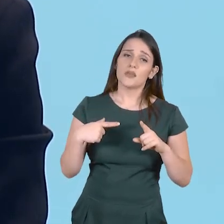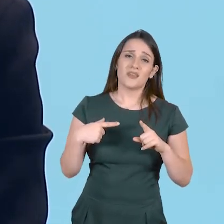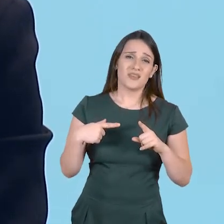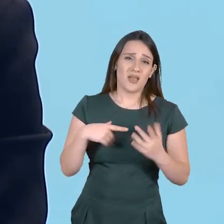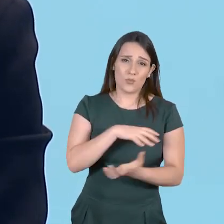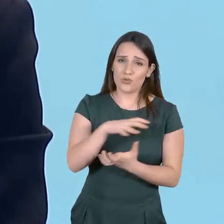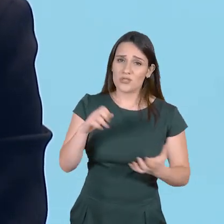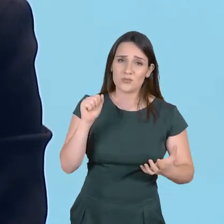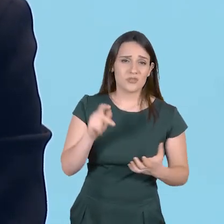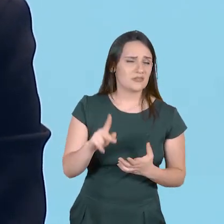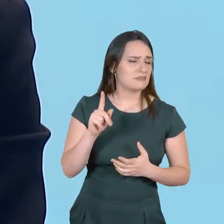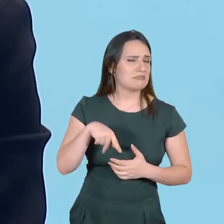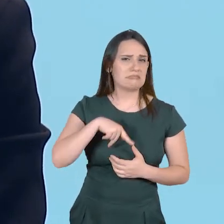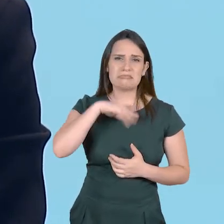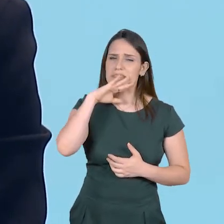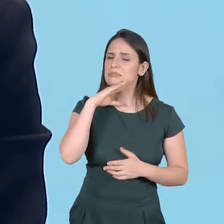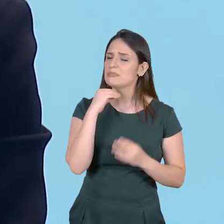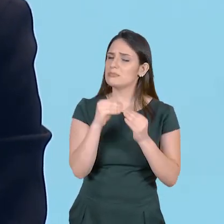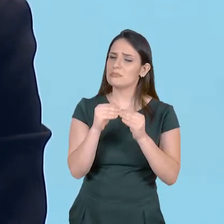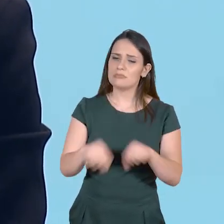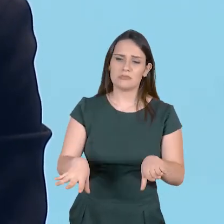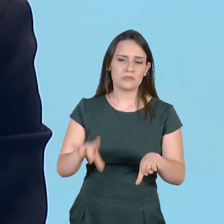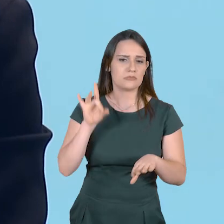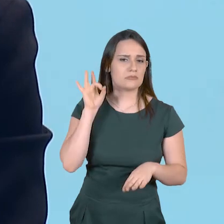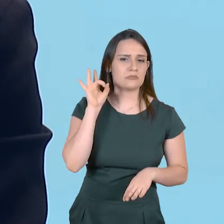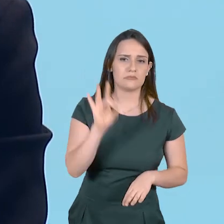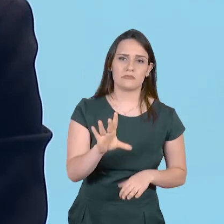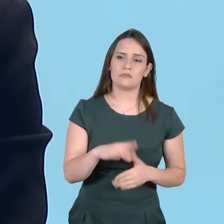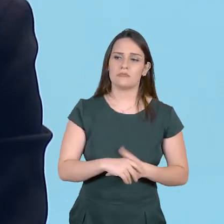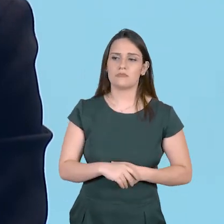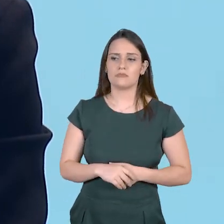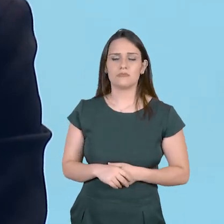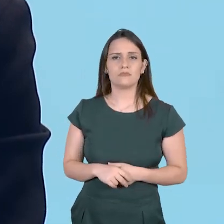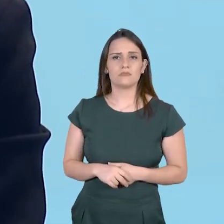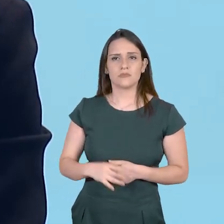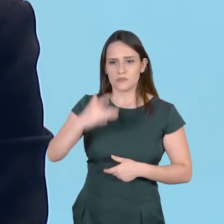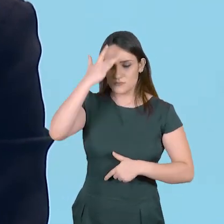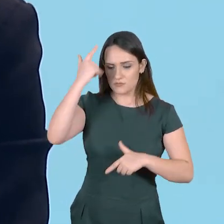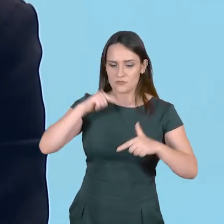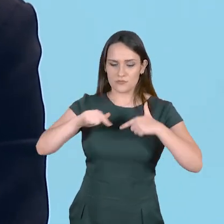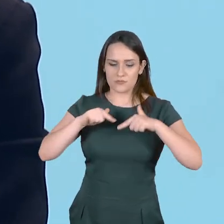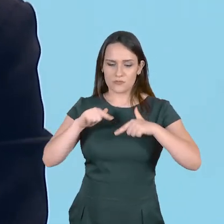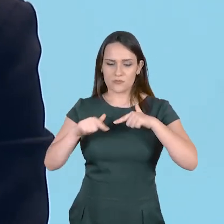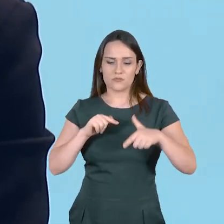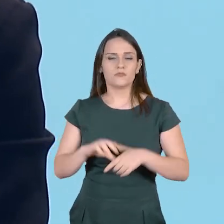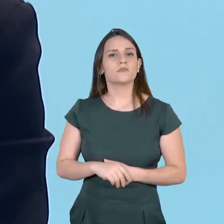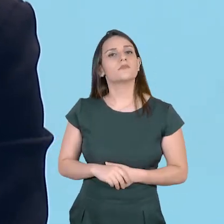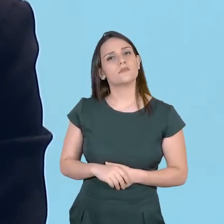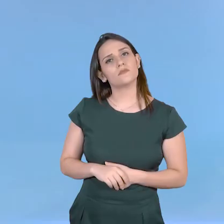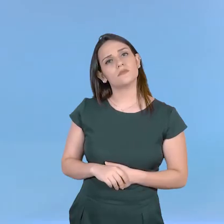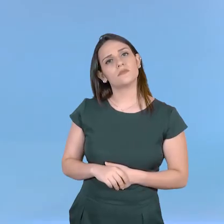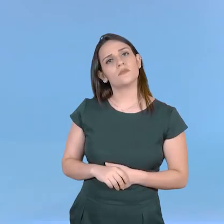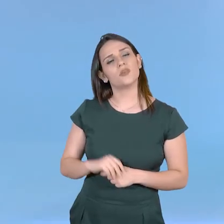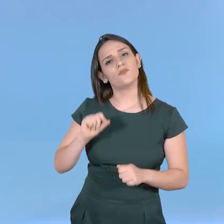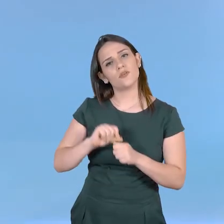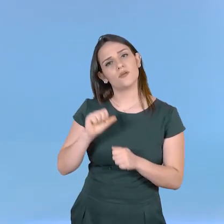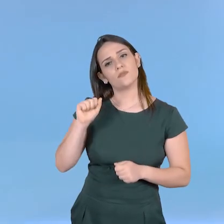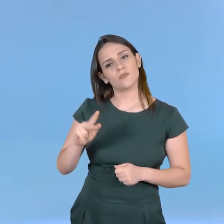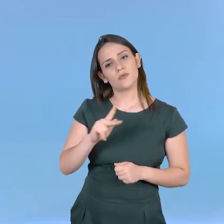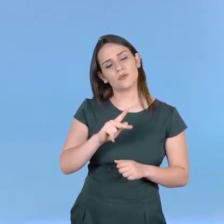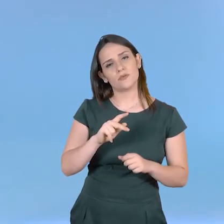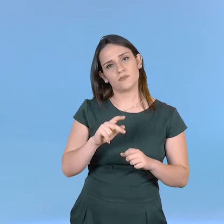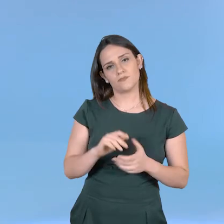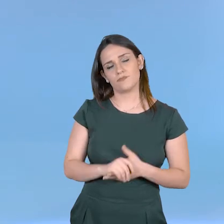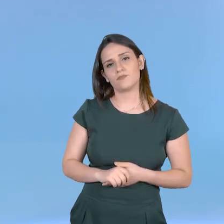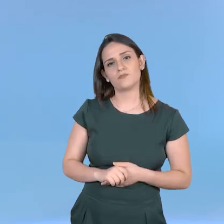ela só tem prejuízos, né, para os trabalhadores vinculados à Previdência Social. Deputado Pedro Kemp, muito